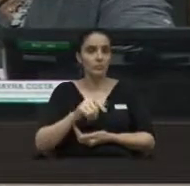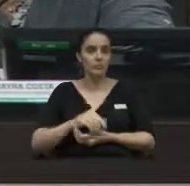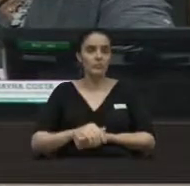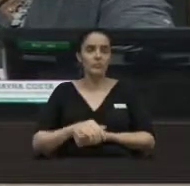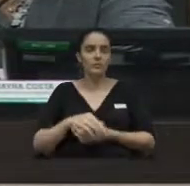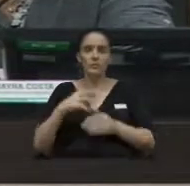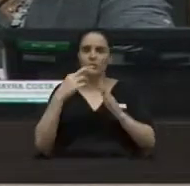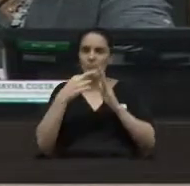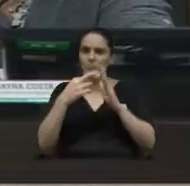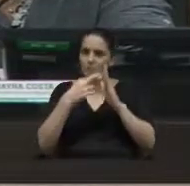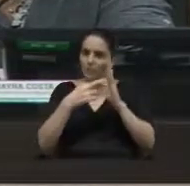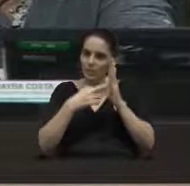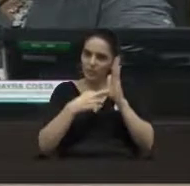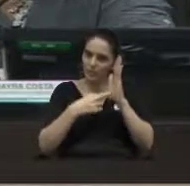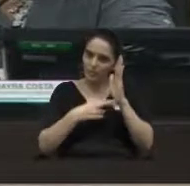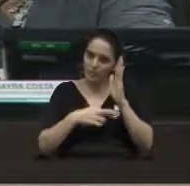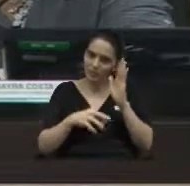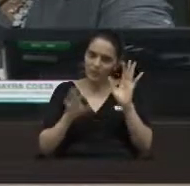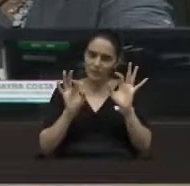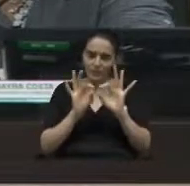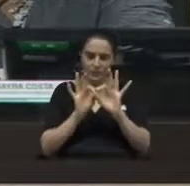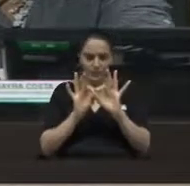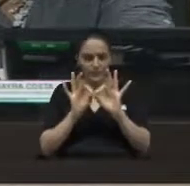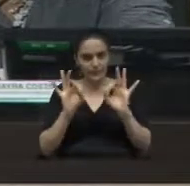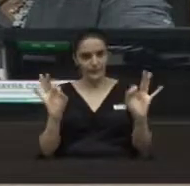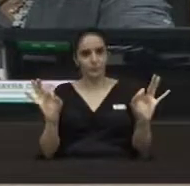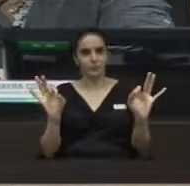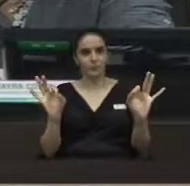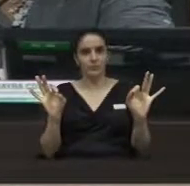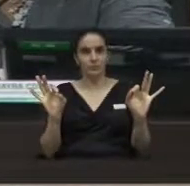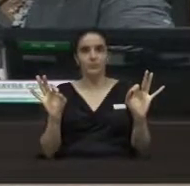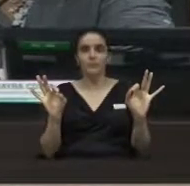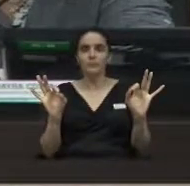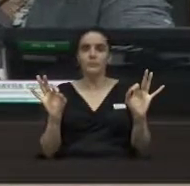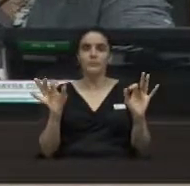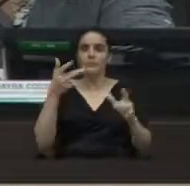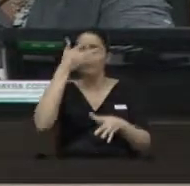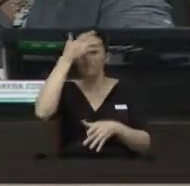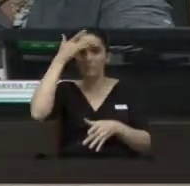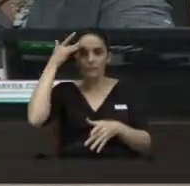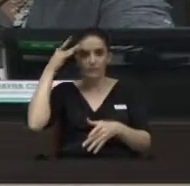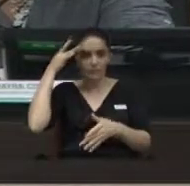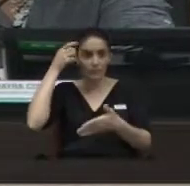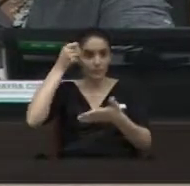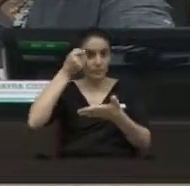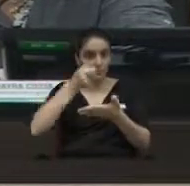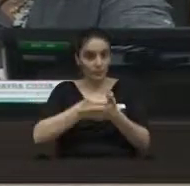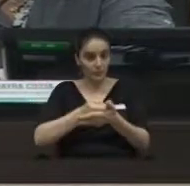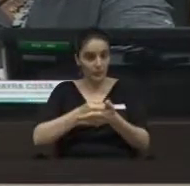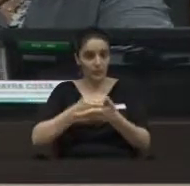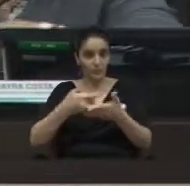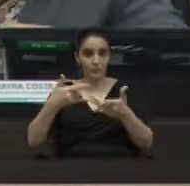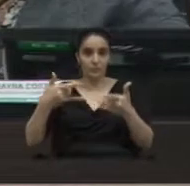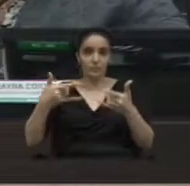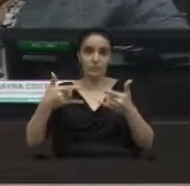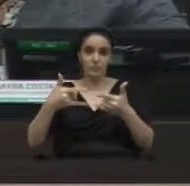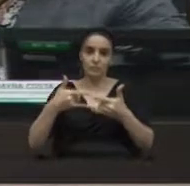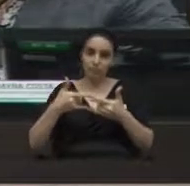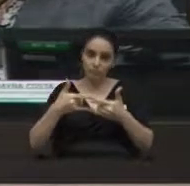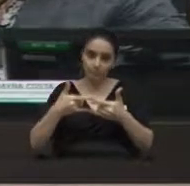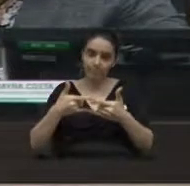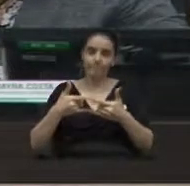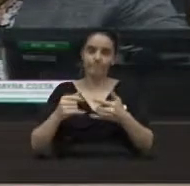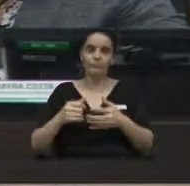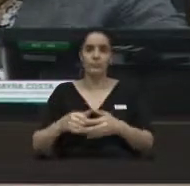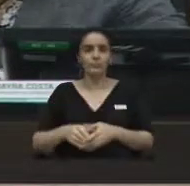disciplina mínima, para que as pessoas que pagam o transporte coletivo não sejam